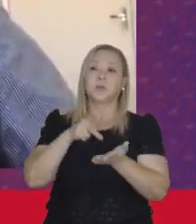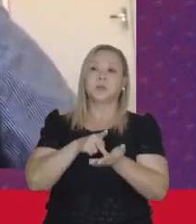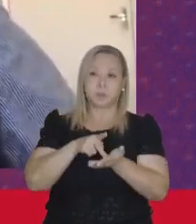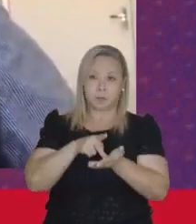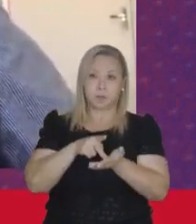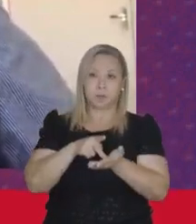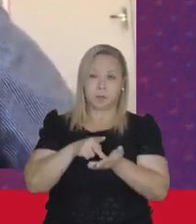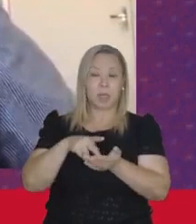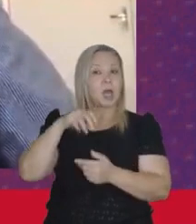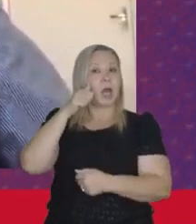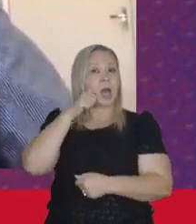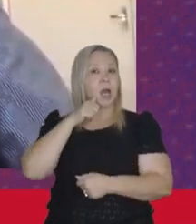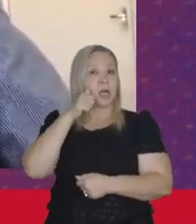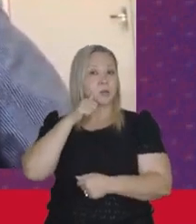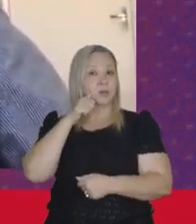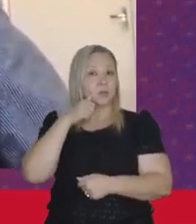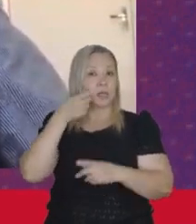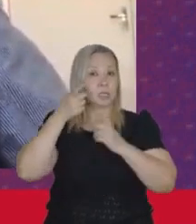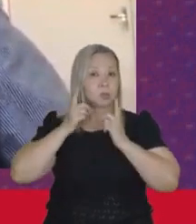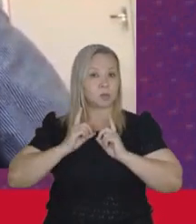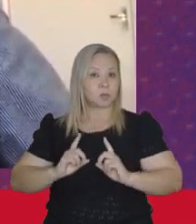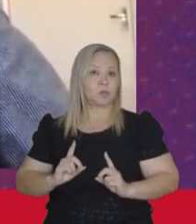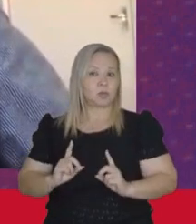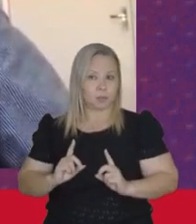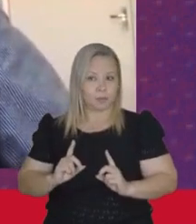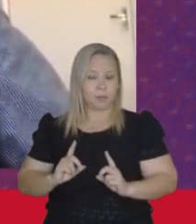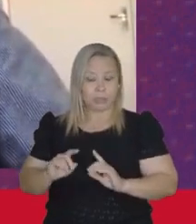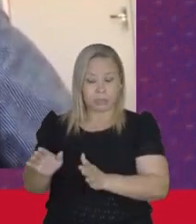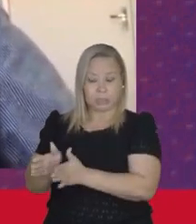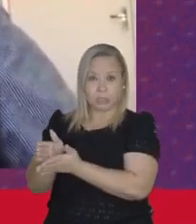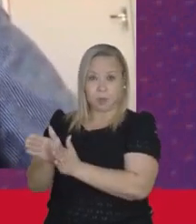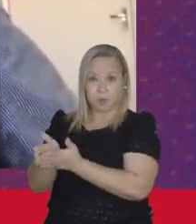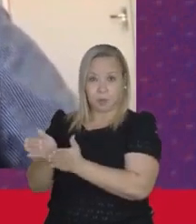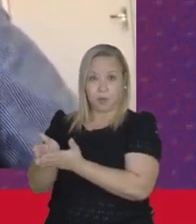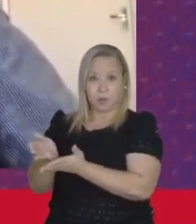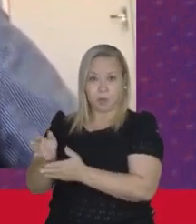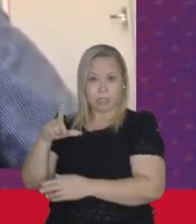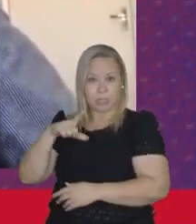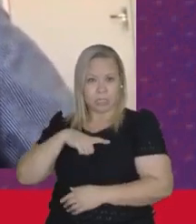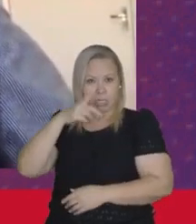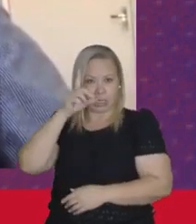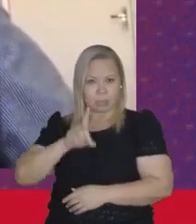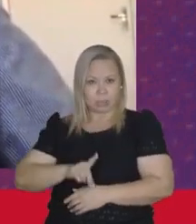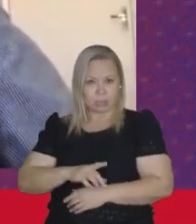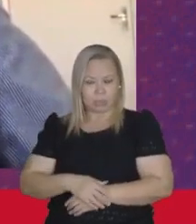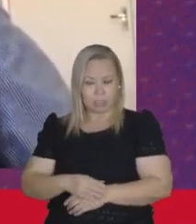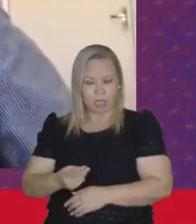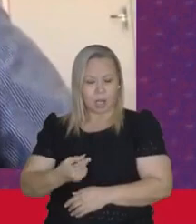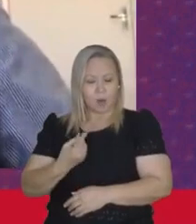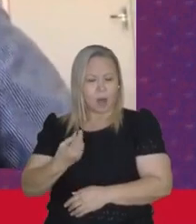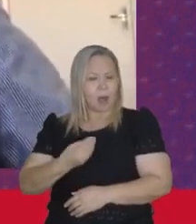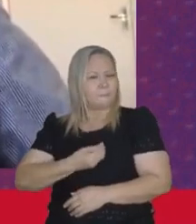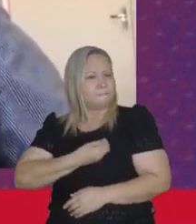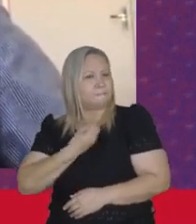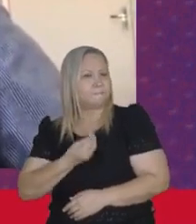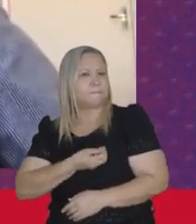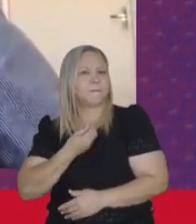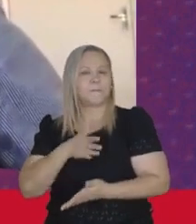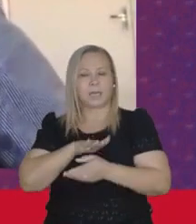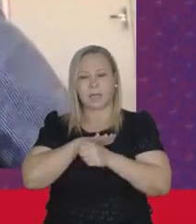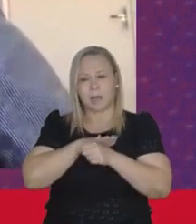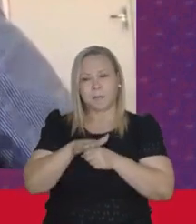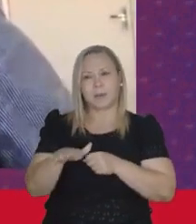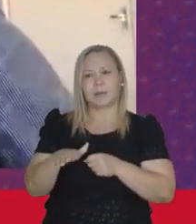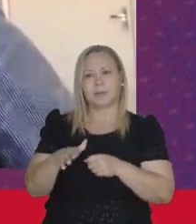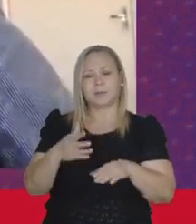Efetivamente, as mulheres com deficiência e pobres têm direito a uma vida plena,